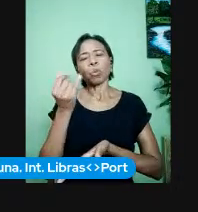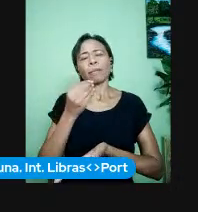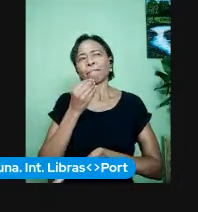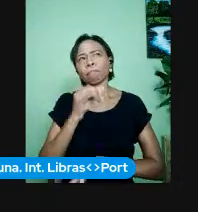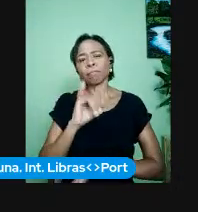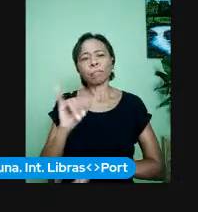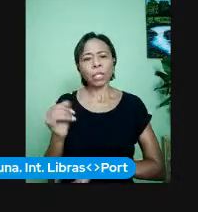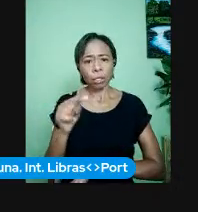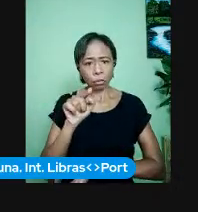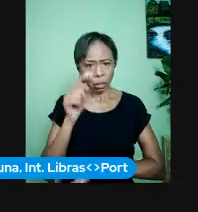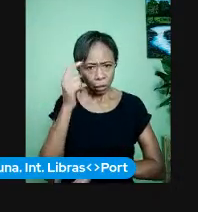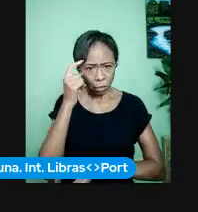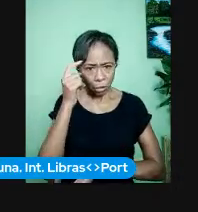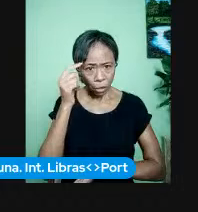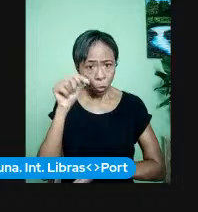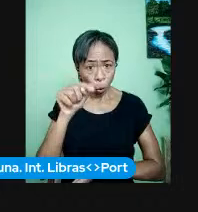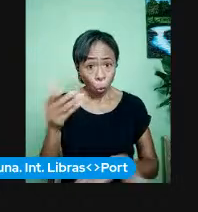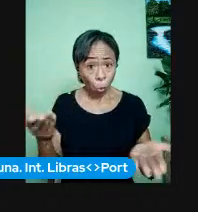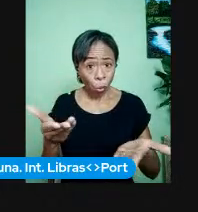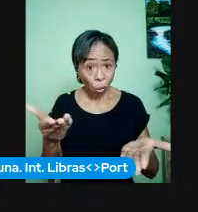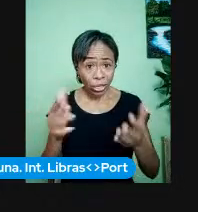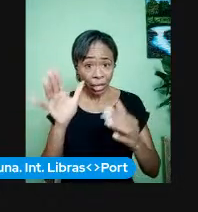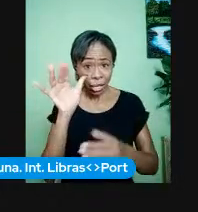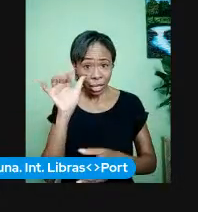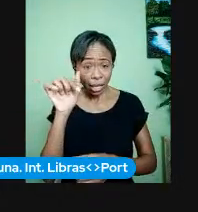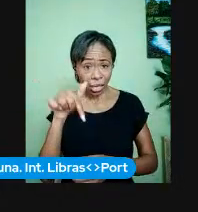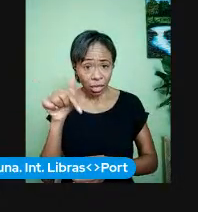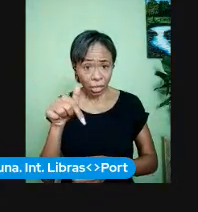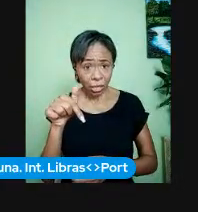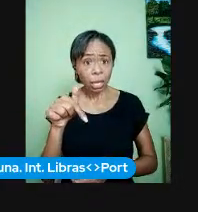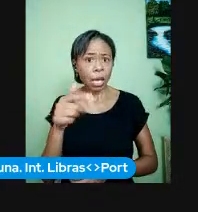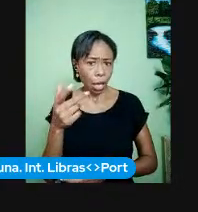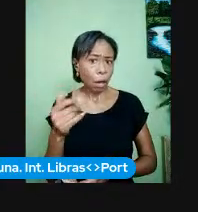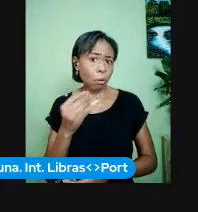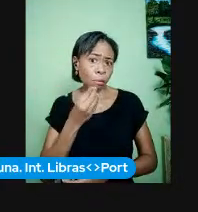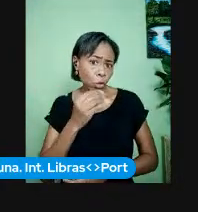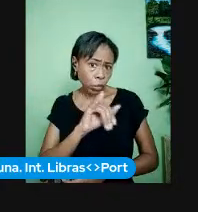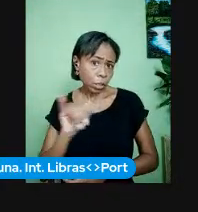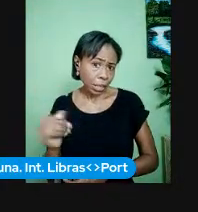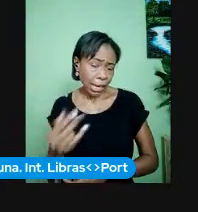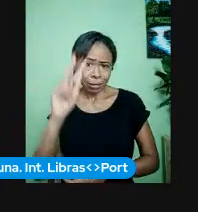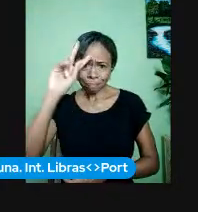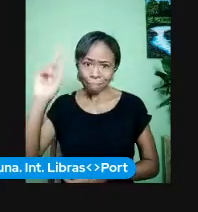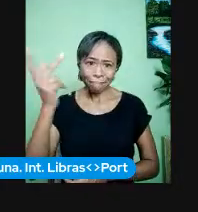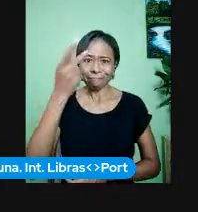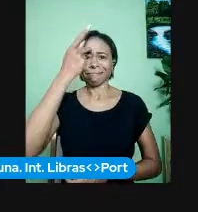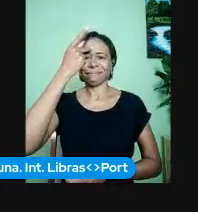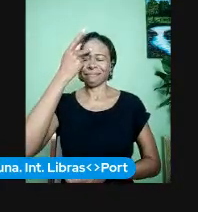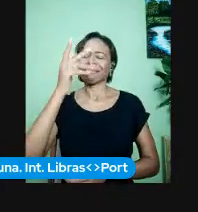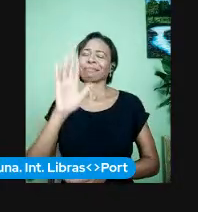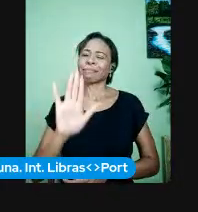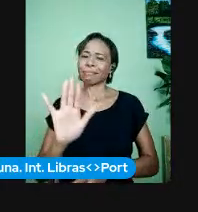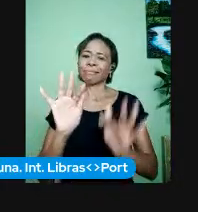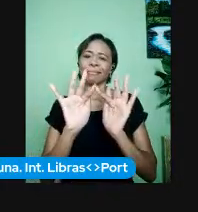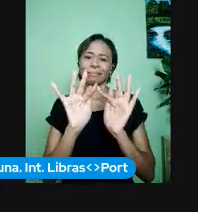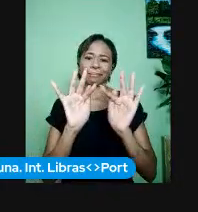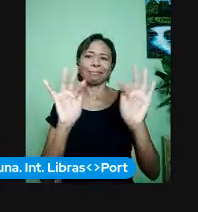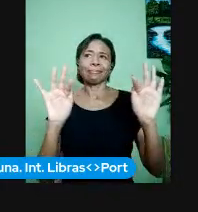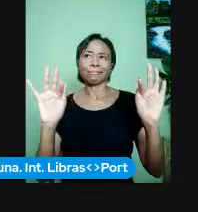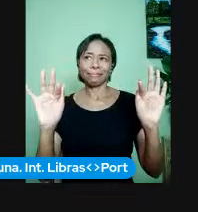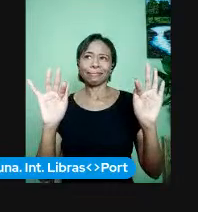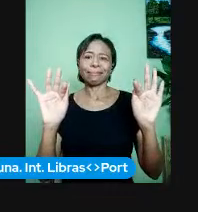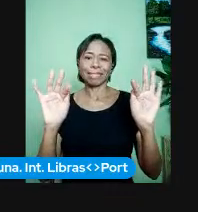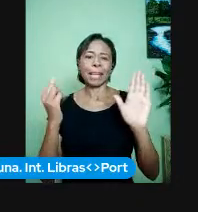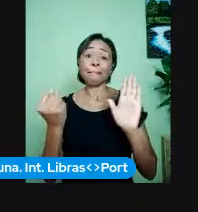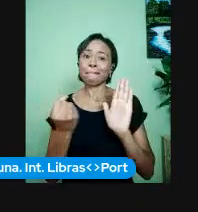é uma grande oportunidade de se reinventar? Então, eu quero deixar essa frase aqui para vocês, que nós utilizamos como slogan